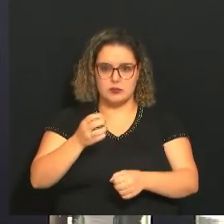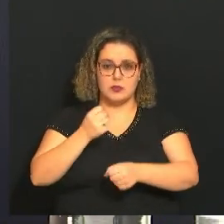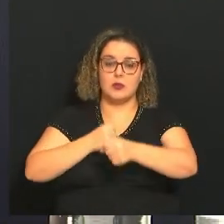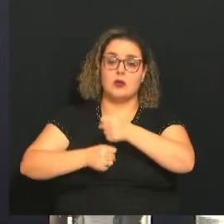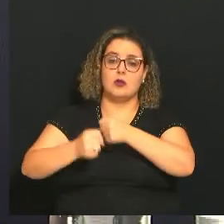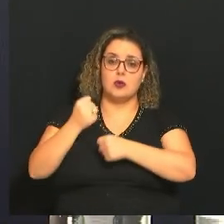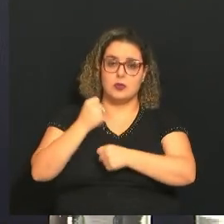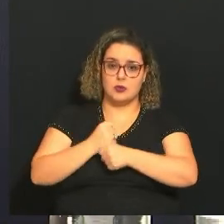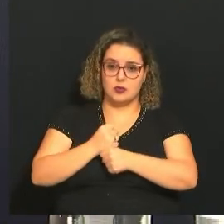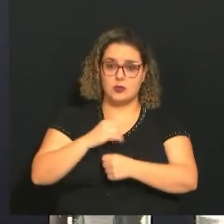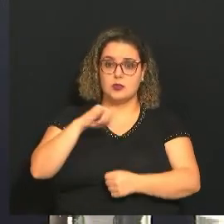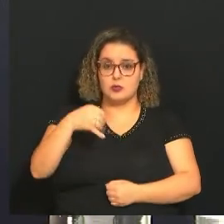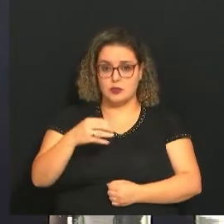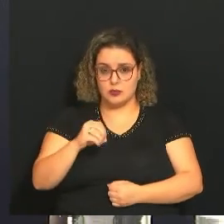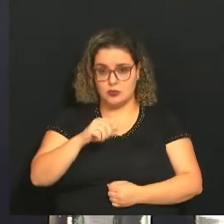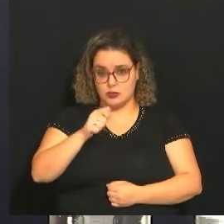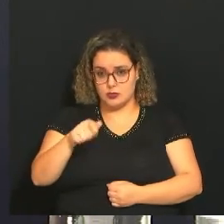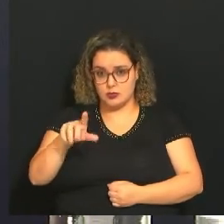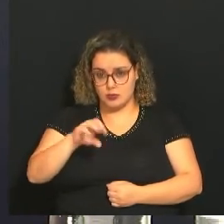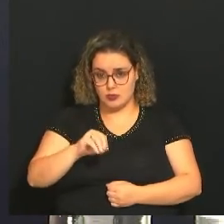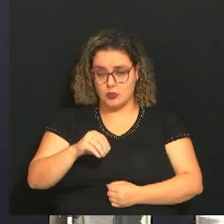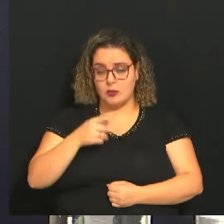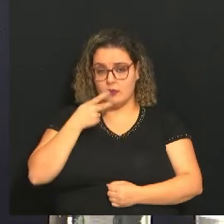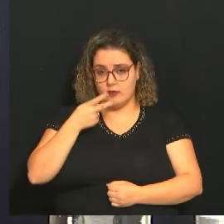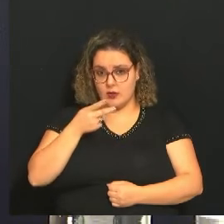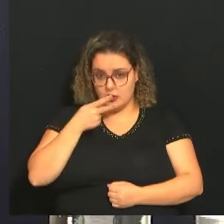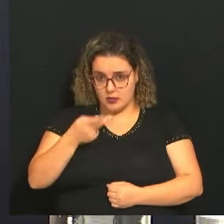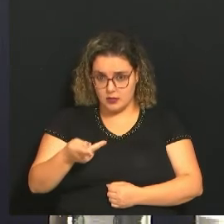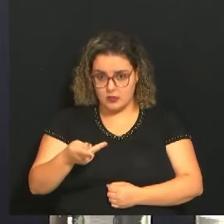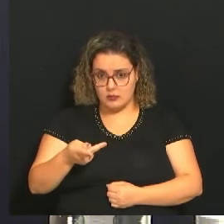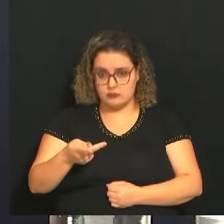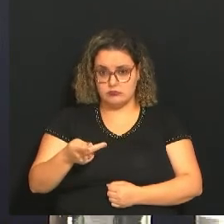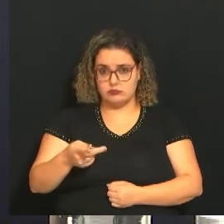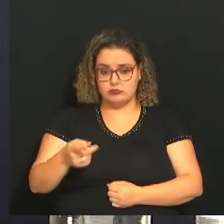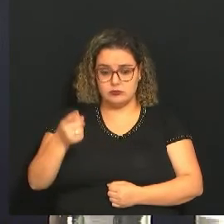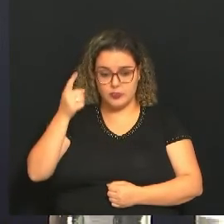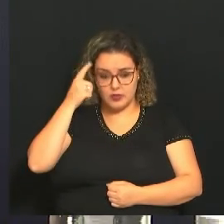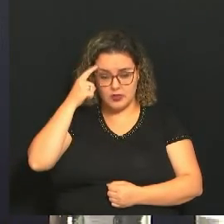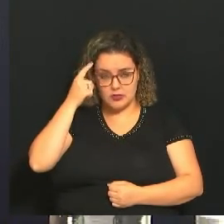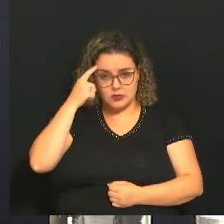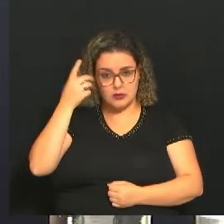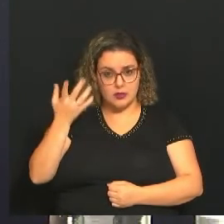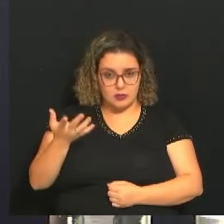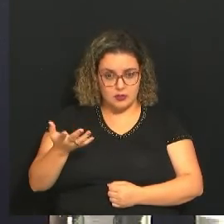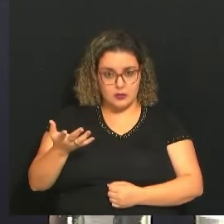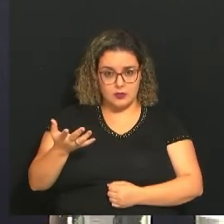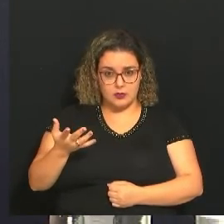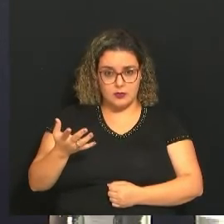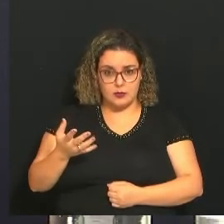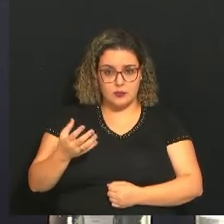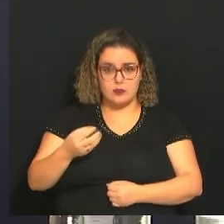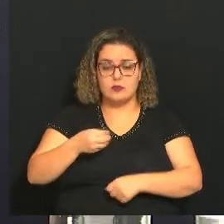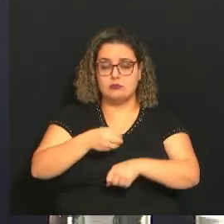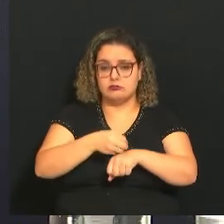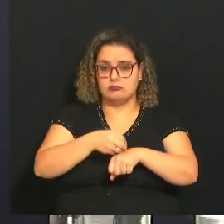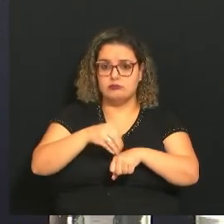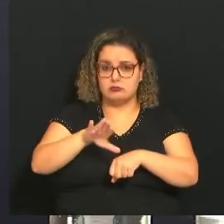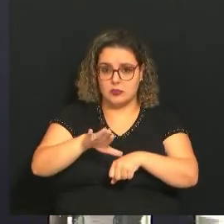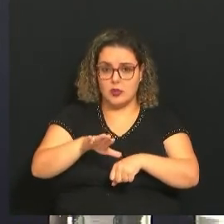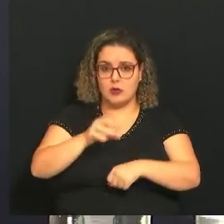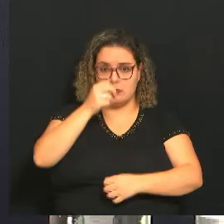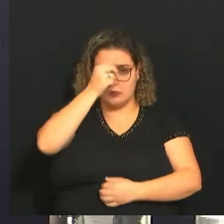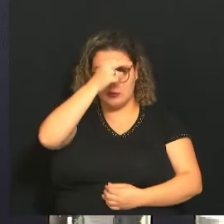João coloca para nós, né? Tentar recuperar isso e tentar enviar isso para a